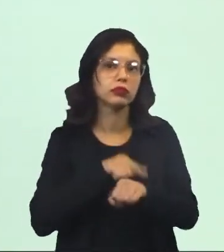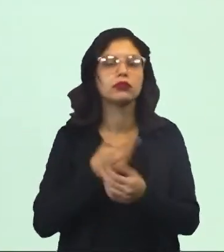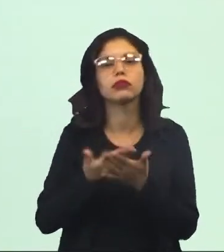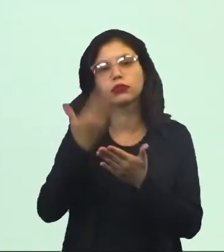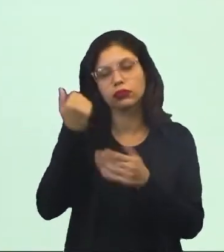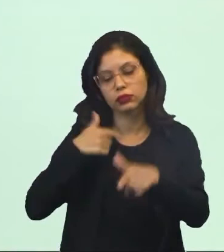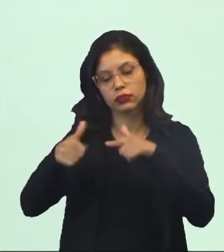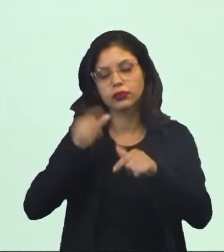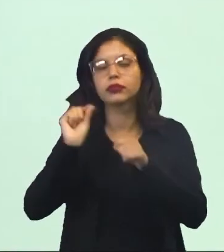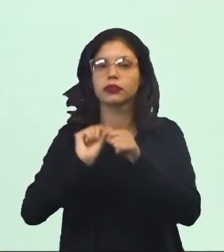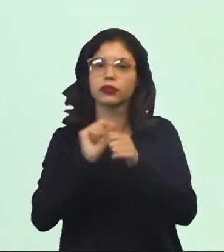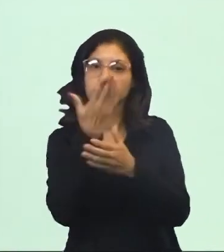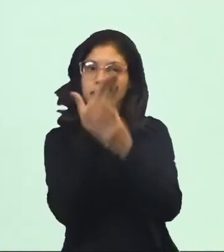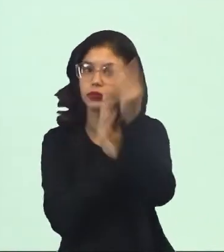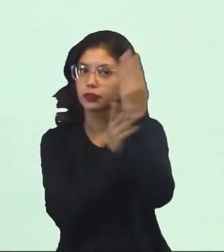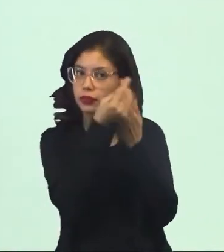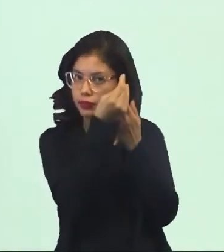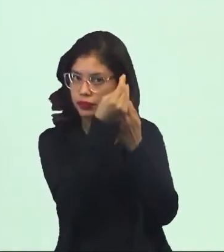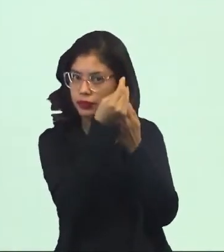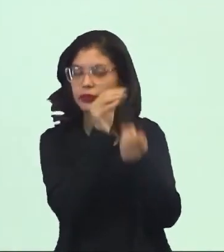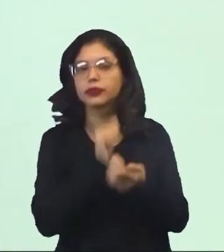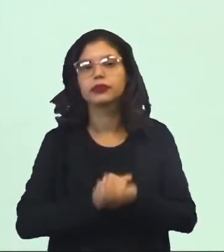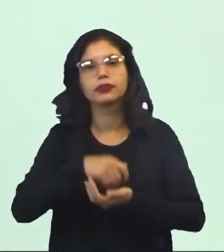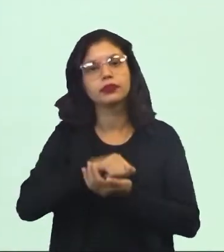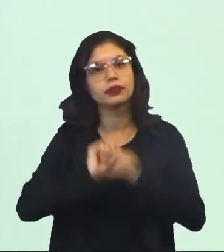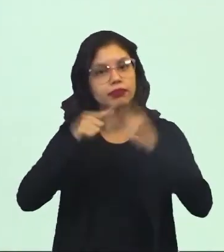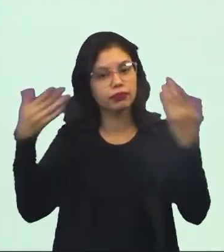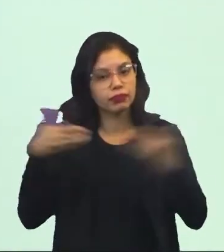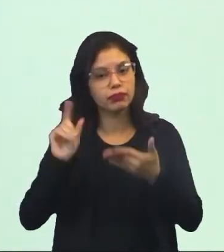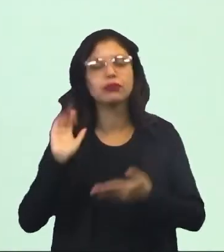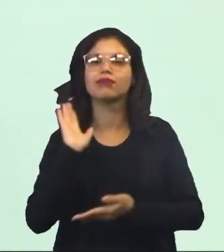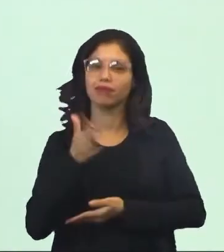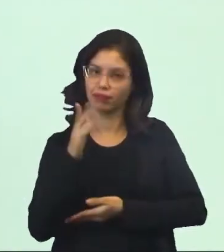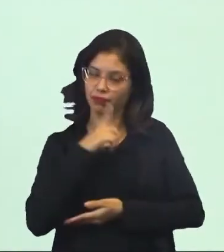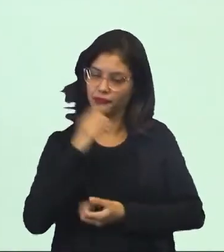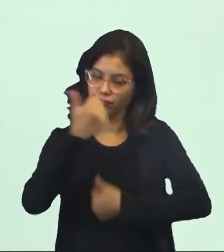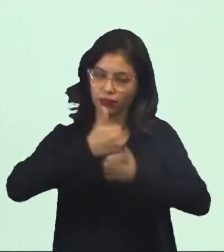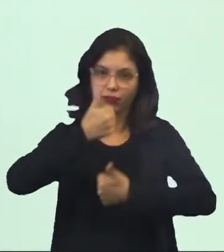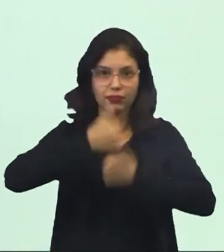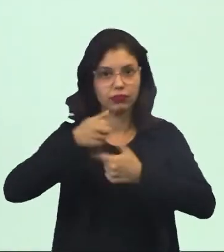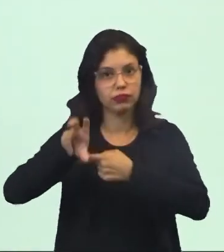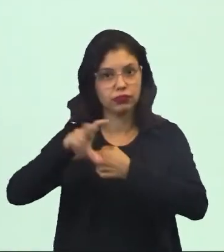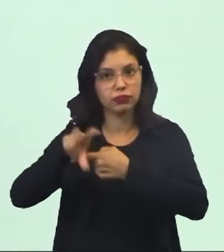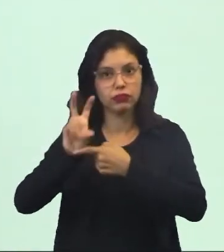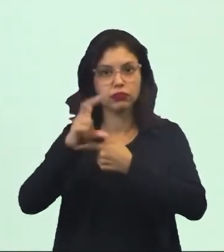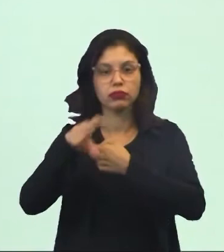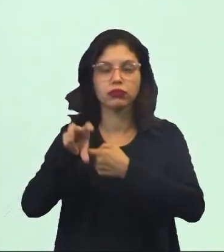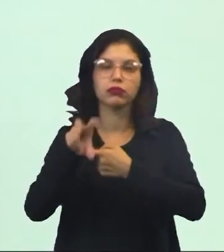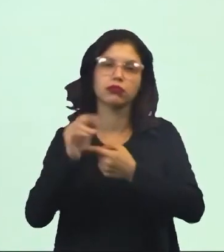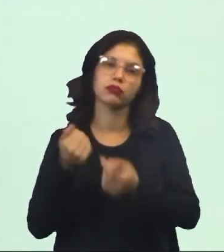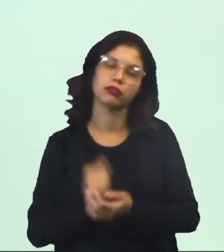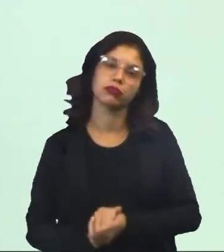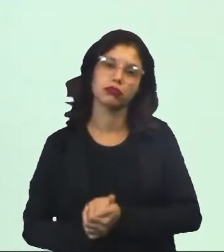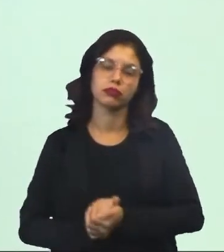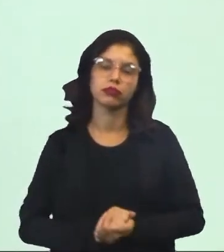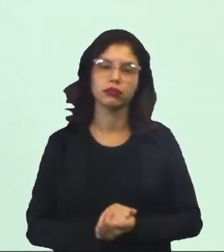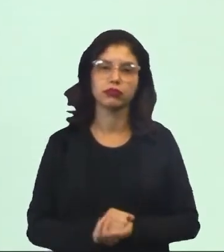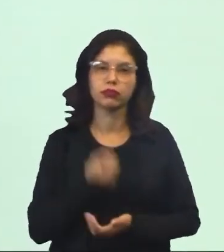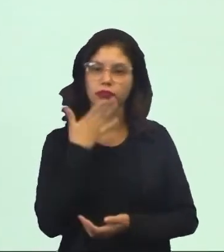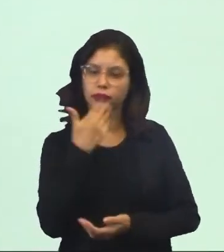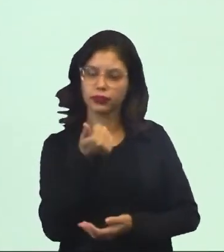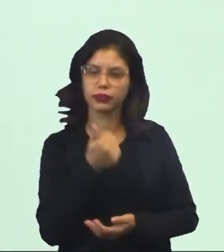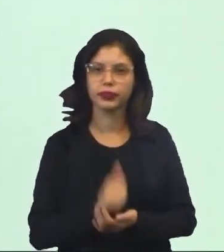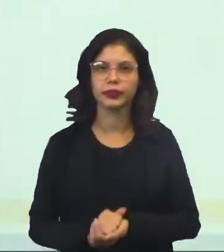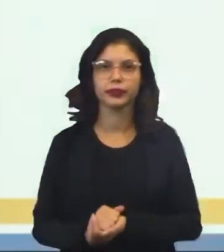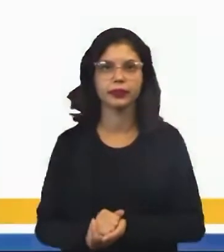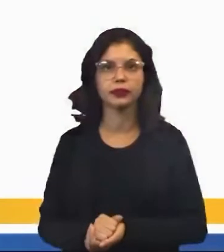eram trabalhos feitos apenas de forma braçal, mas hoje já tem muitas máquinas que atuam no momento de colheita. Tudo bem?